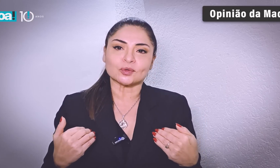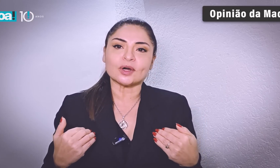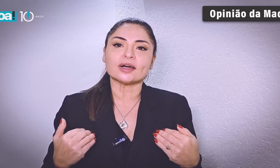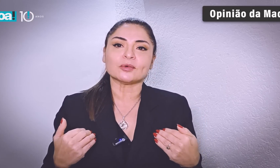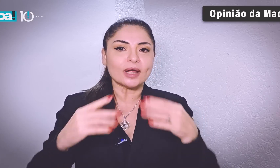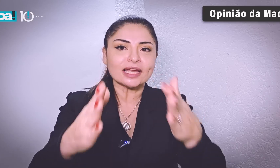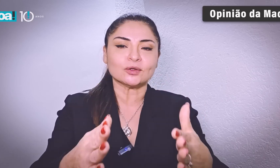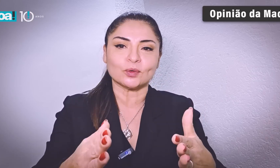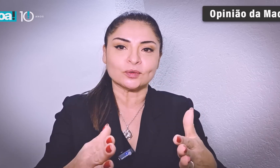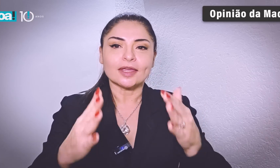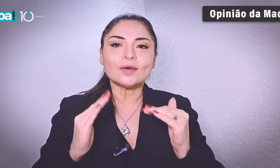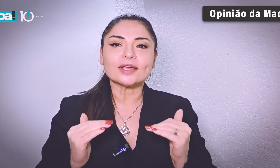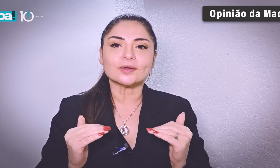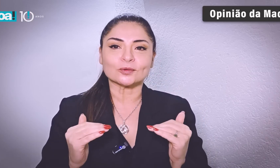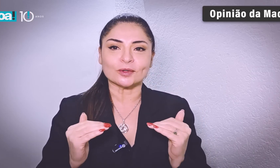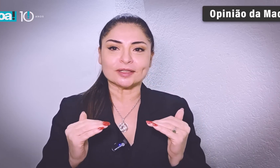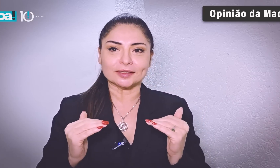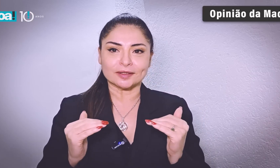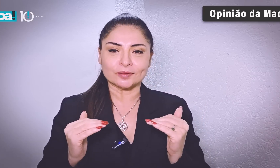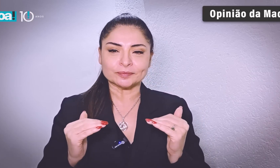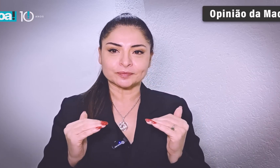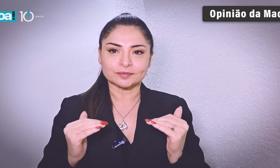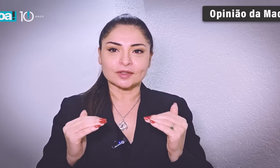porque eu não sou do ramo. Não é que ele é doido, eu é que não estou